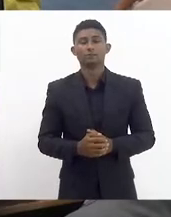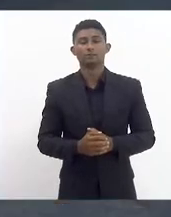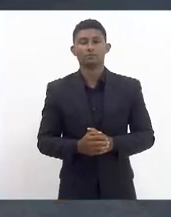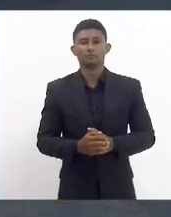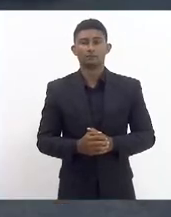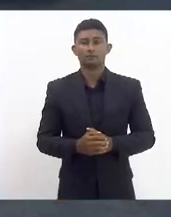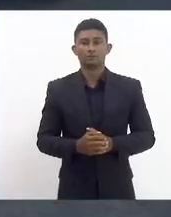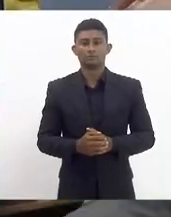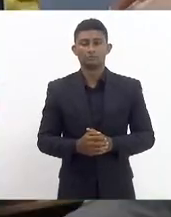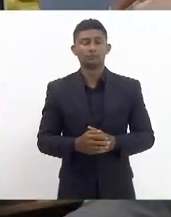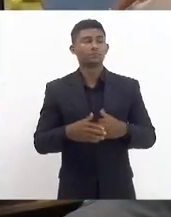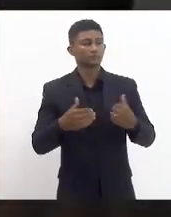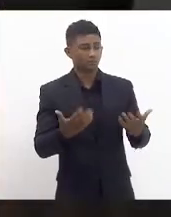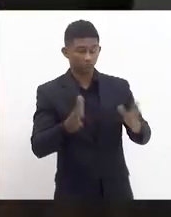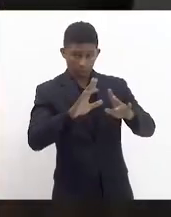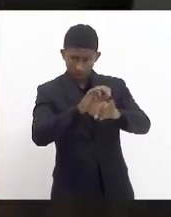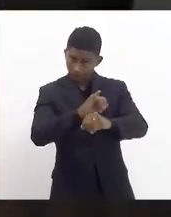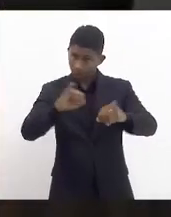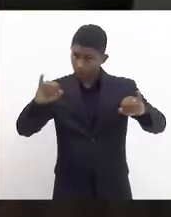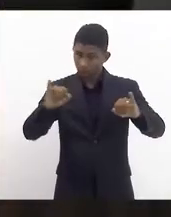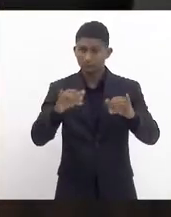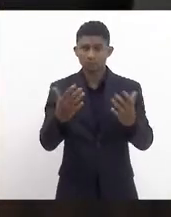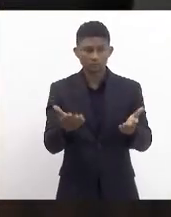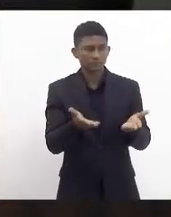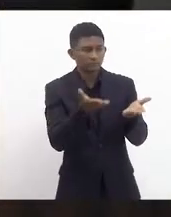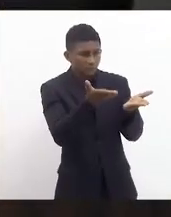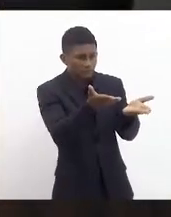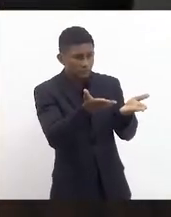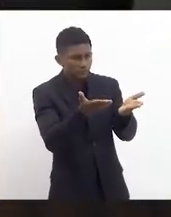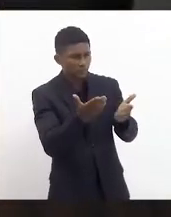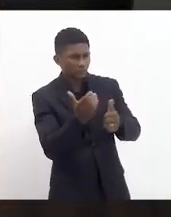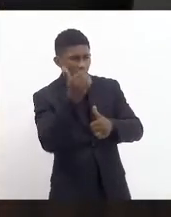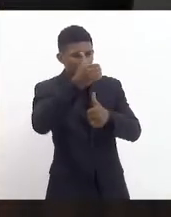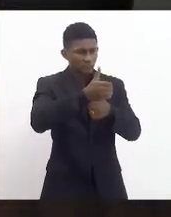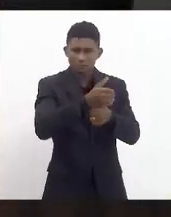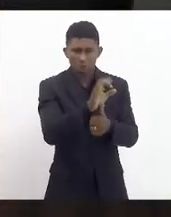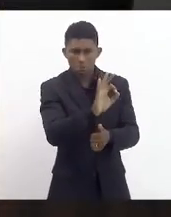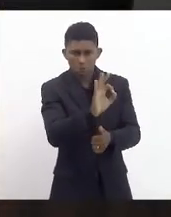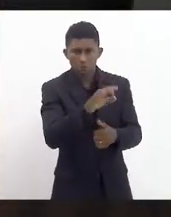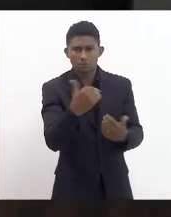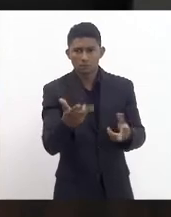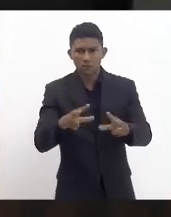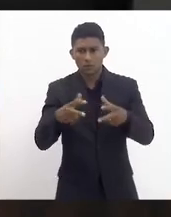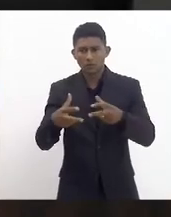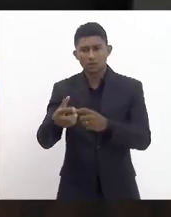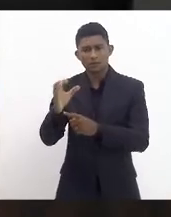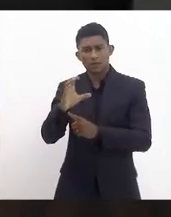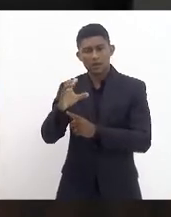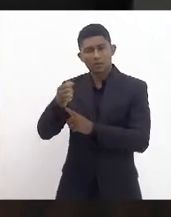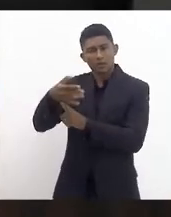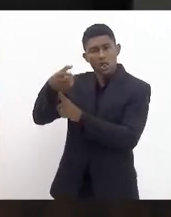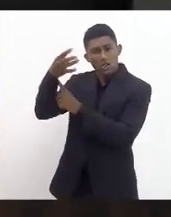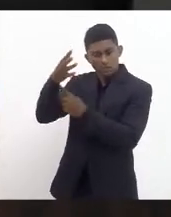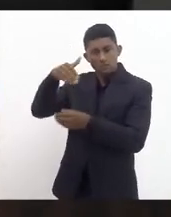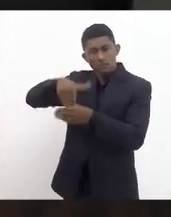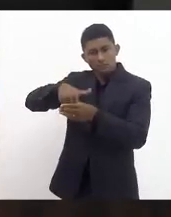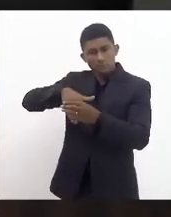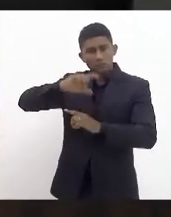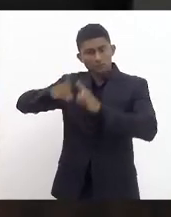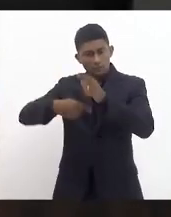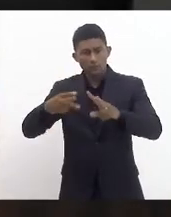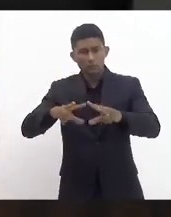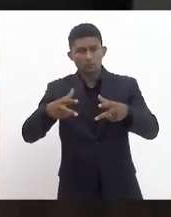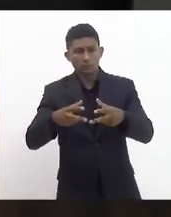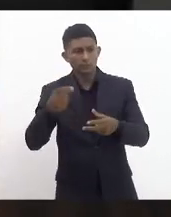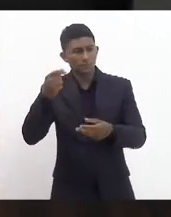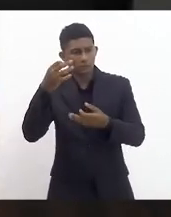Também então, não. A presidência chama os trabalhos à ordem. Vossa Excelência não deu substitutivo. Então, vou votar o parecer da Comissão de Ciência e Tecnologia, depois vou votar o parecer da Comissão de Constituição e Justiça